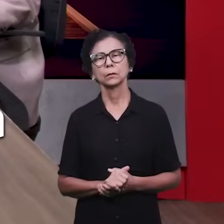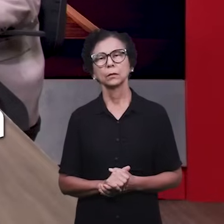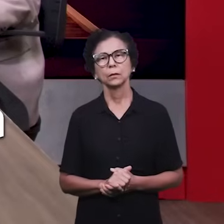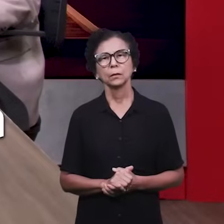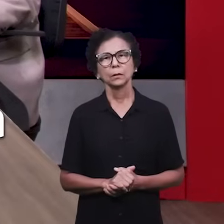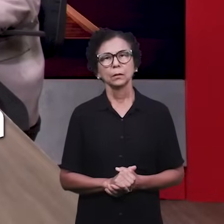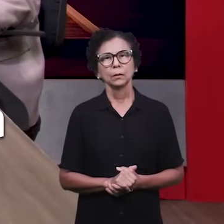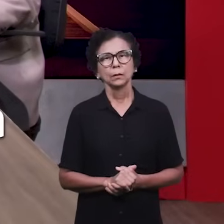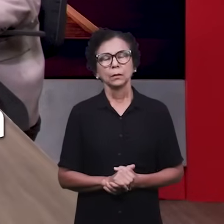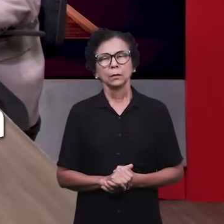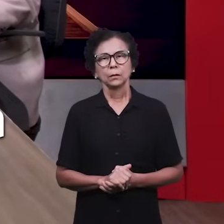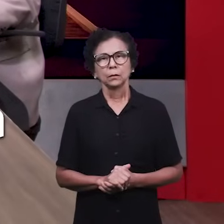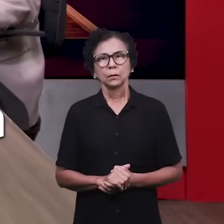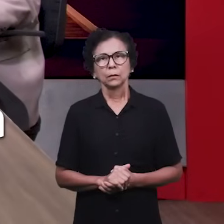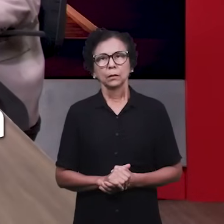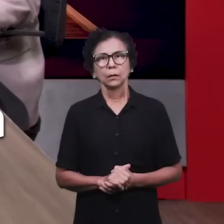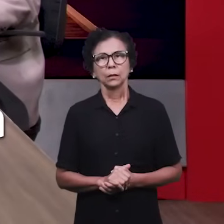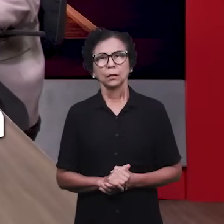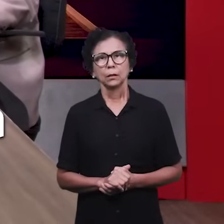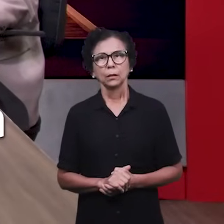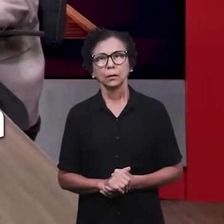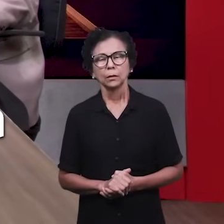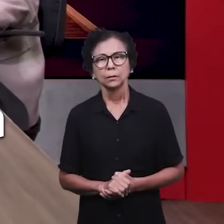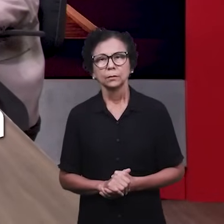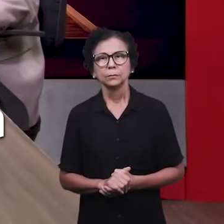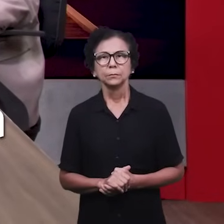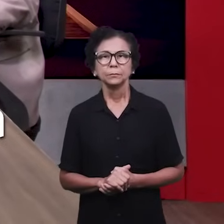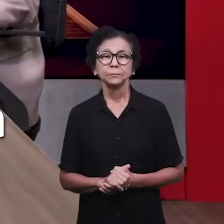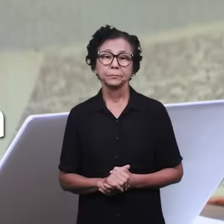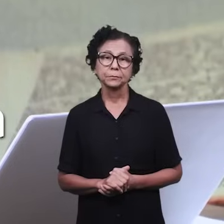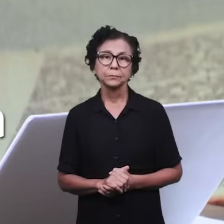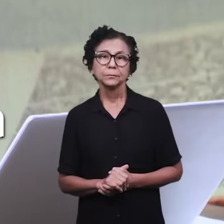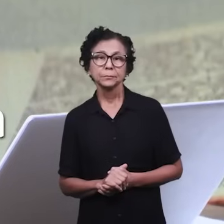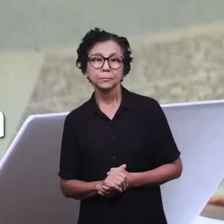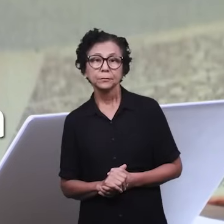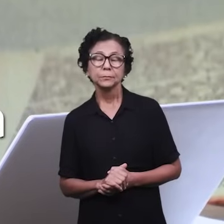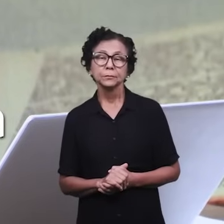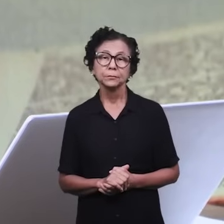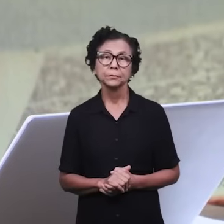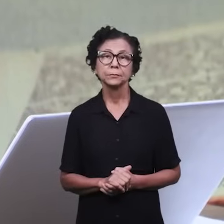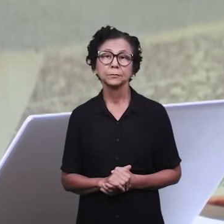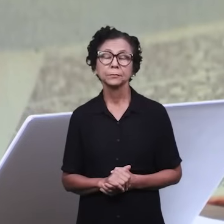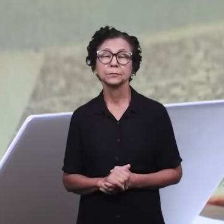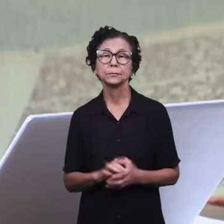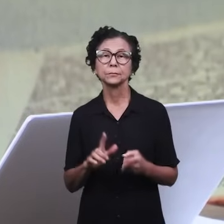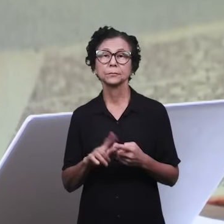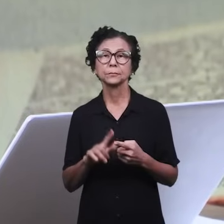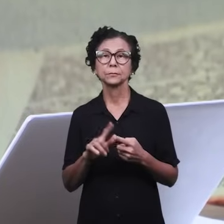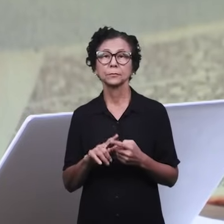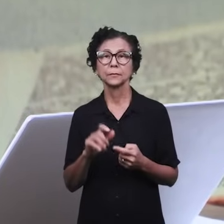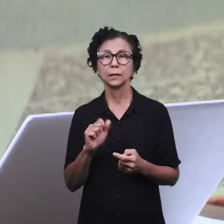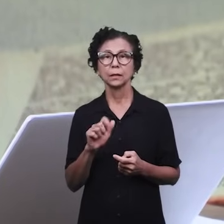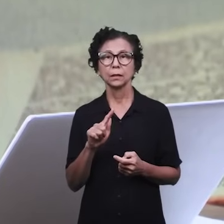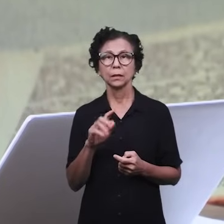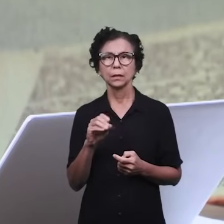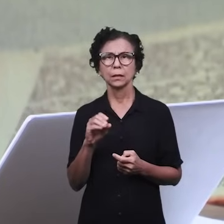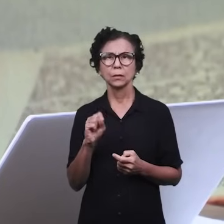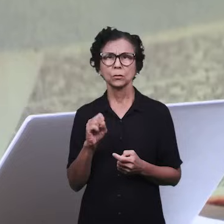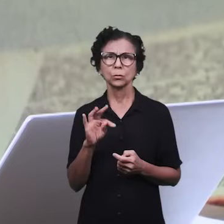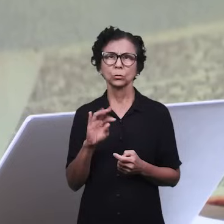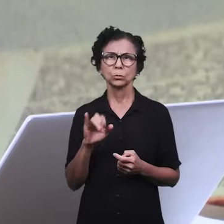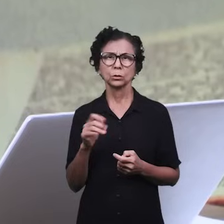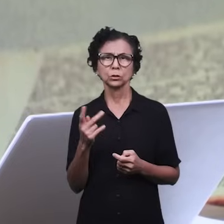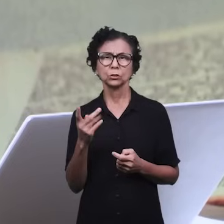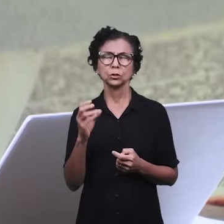que Agostinho queria copiar alguma coisa de Platão para dentro do cristianismo, começou os problemas aí, porque essa comparação